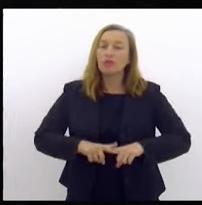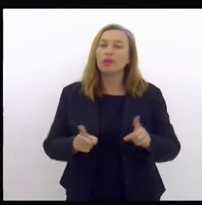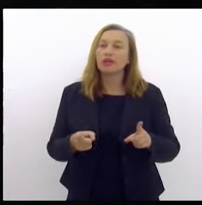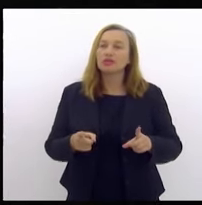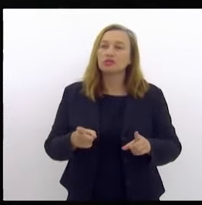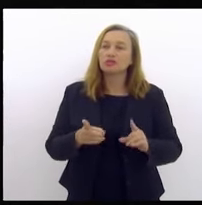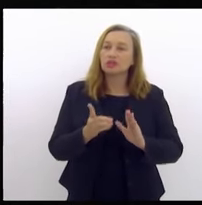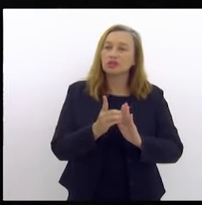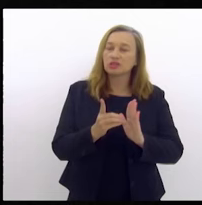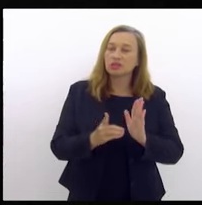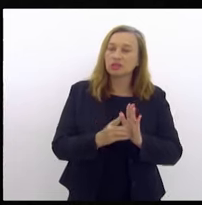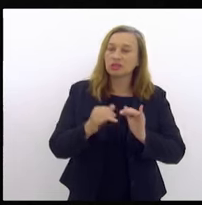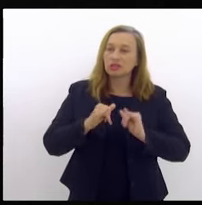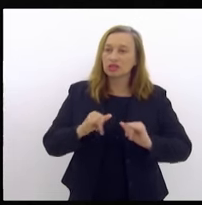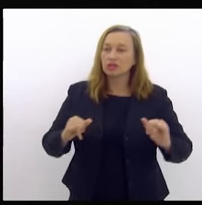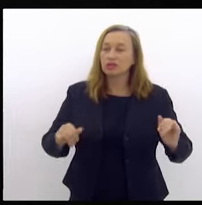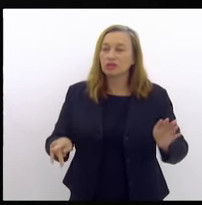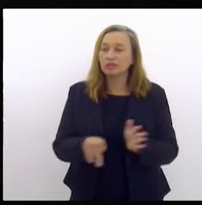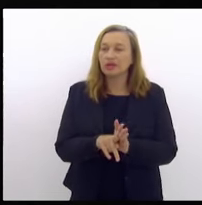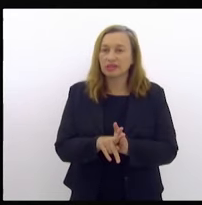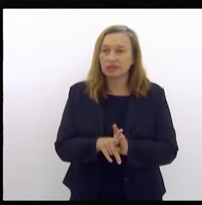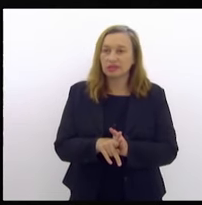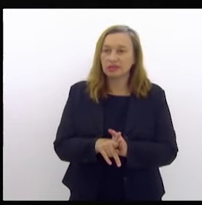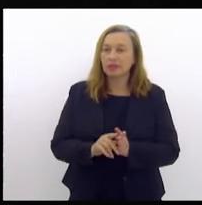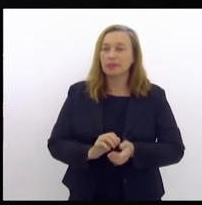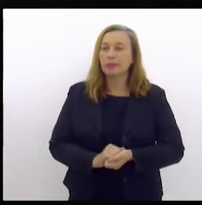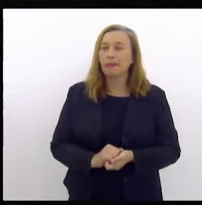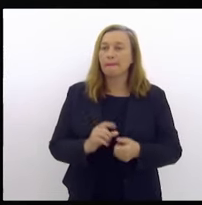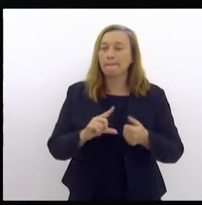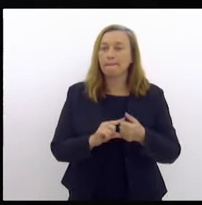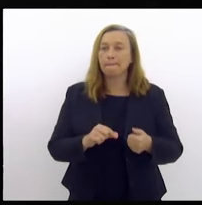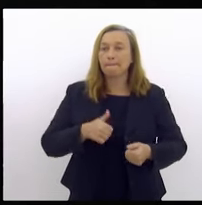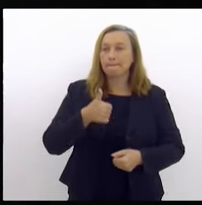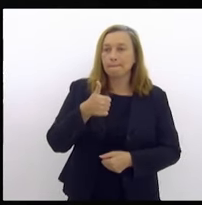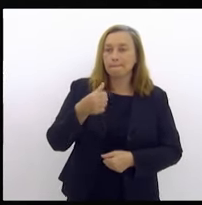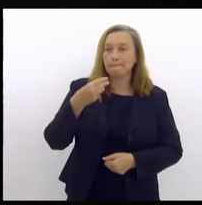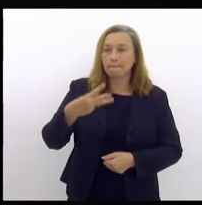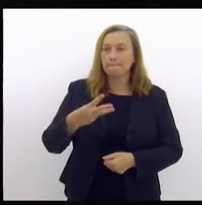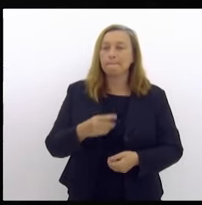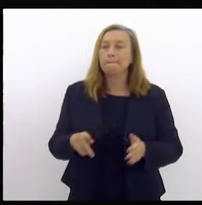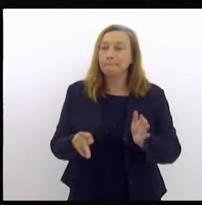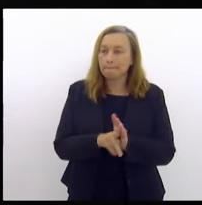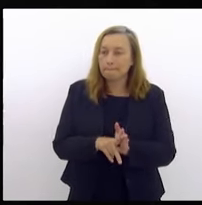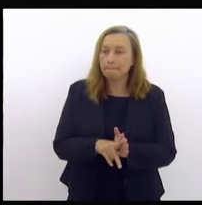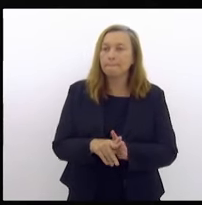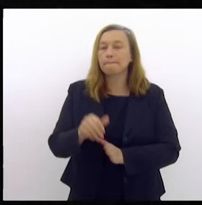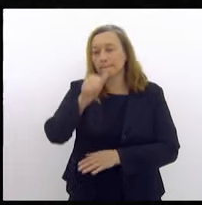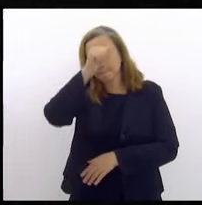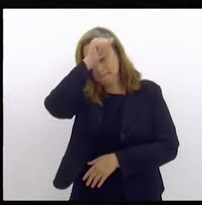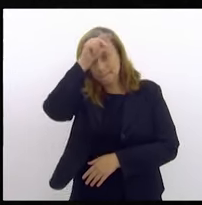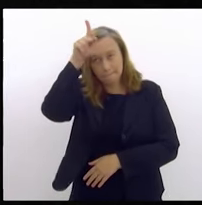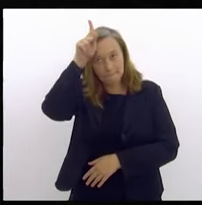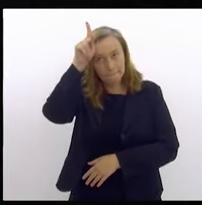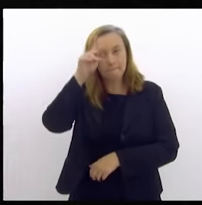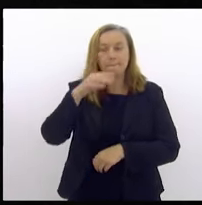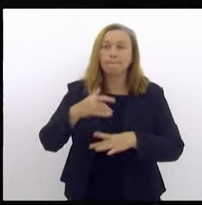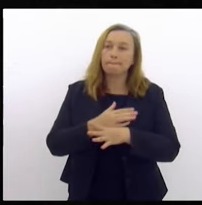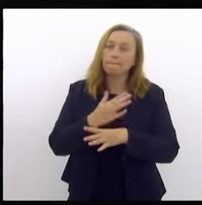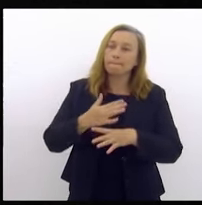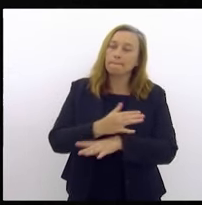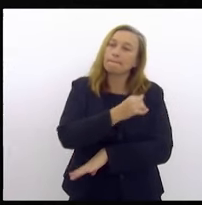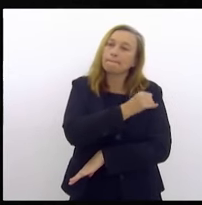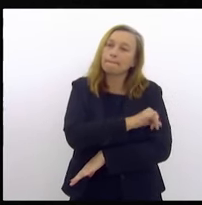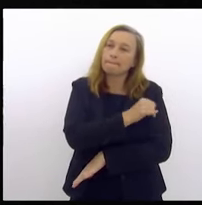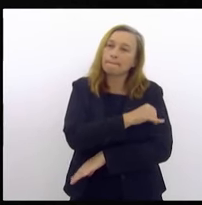de uma declaração de pertencimento. Artigo 13º. Pertence ao município da cidade do Rio de Janeiro,